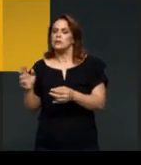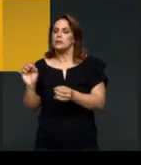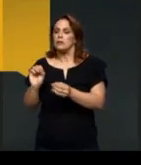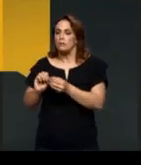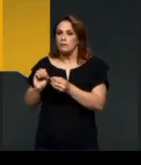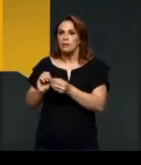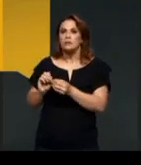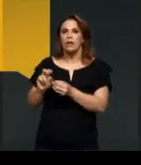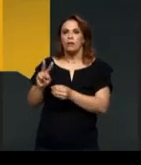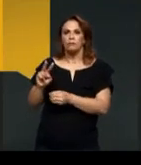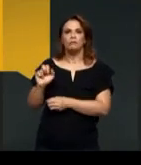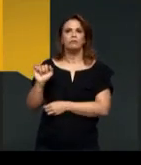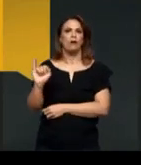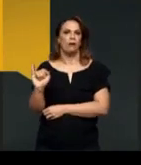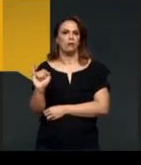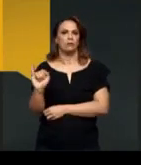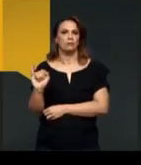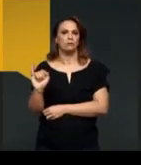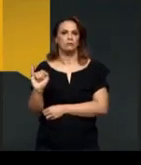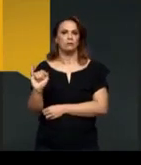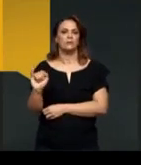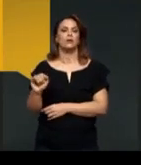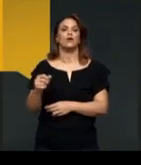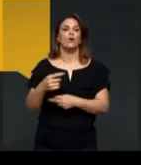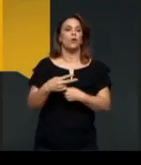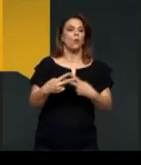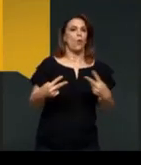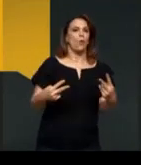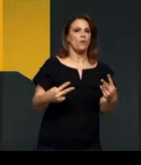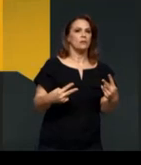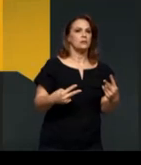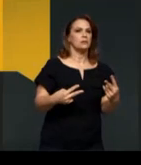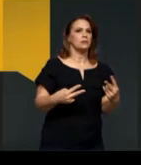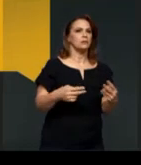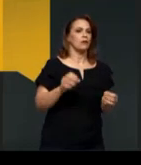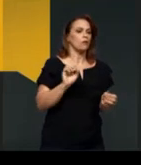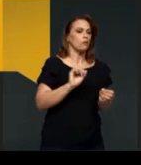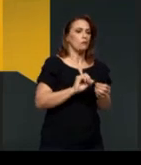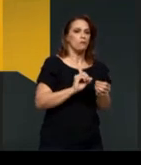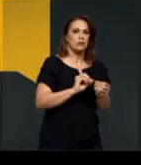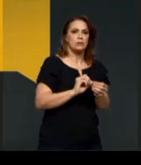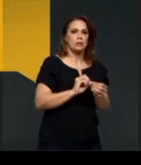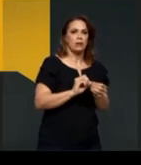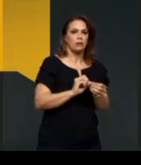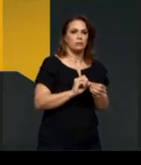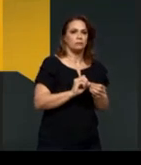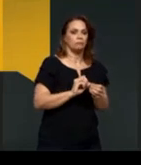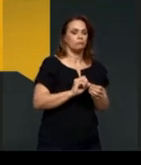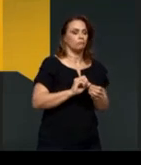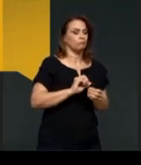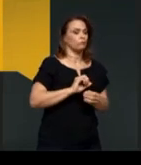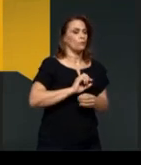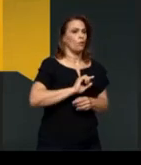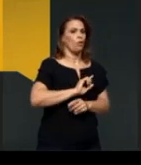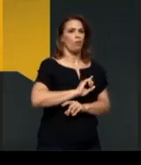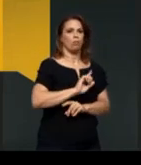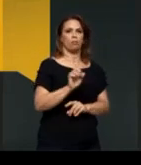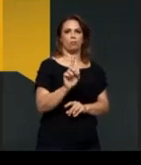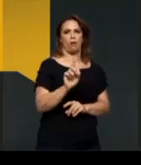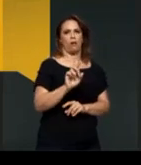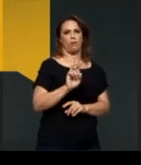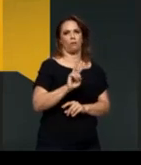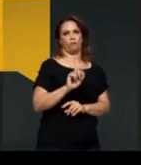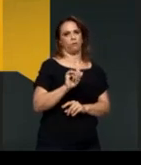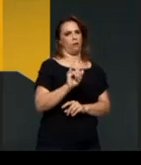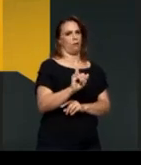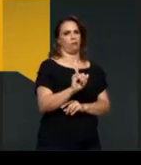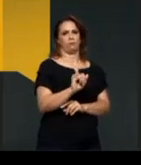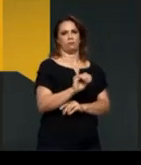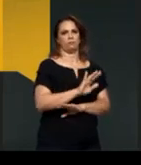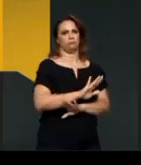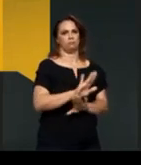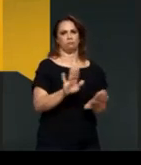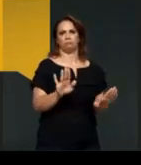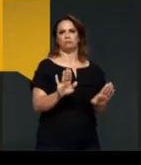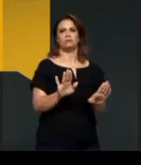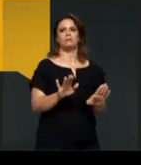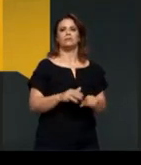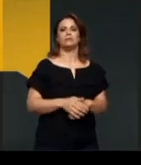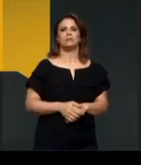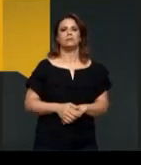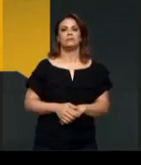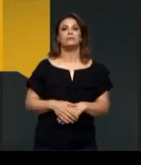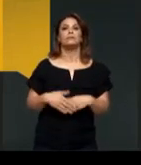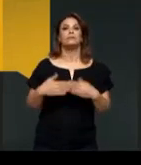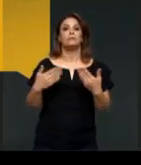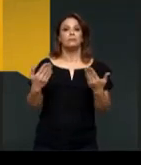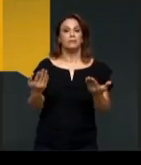bem? Então, hoje, nós cumprimos com a tarefa de ver eventos no passado na forma afirmativa, negativa e interrogativa e